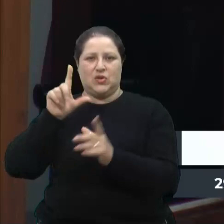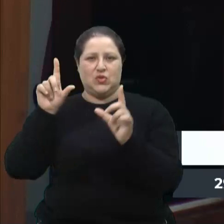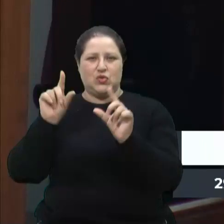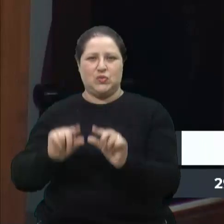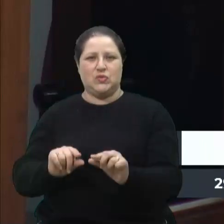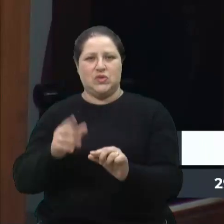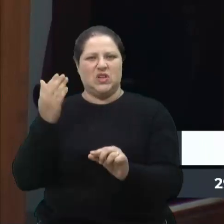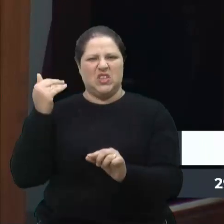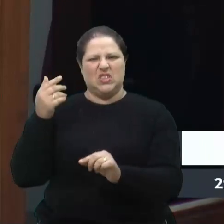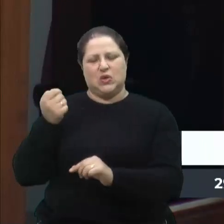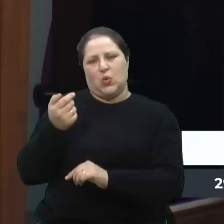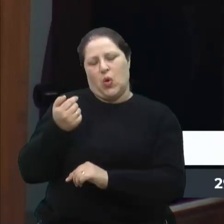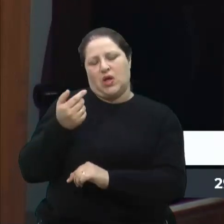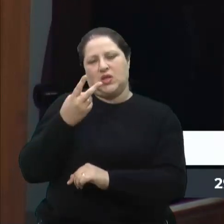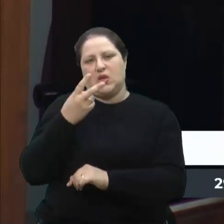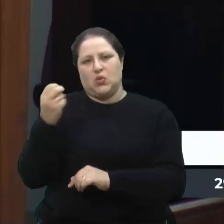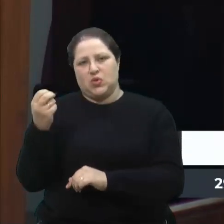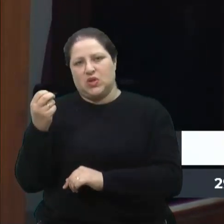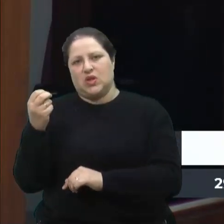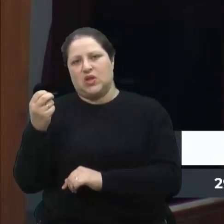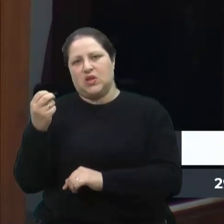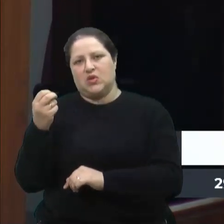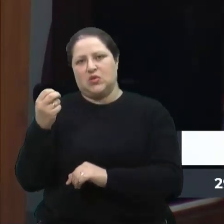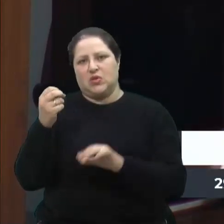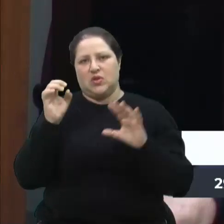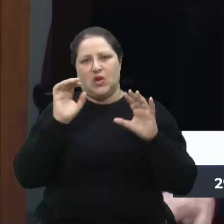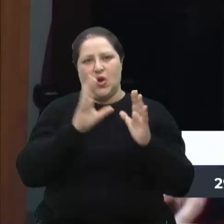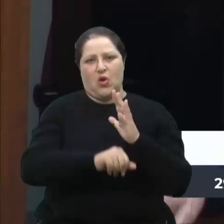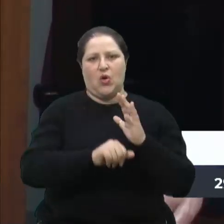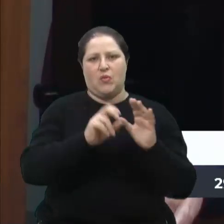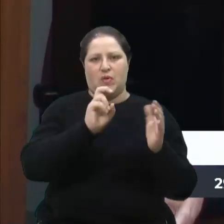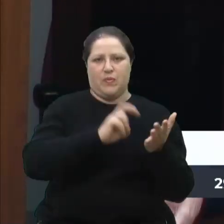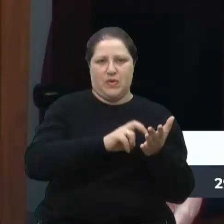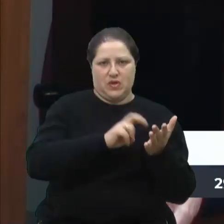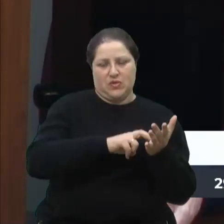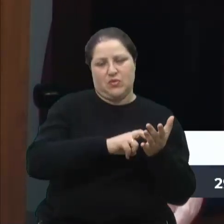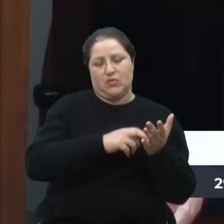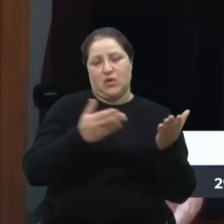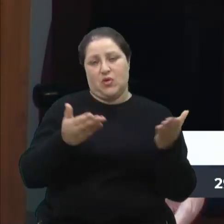não lembro, mas era quase 200 ataques a bancos para apenas 2 na gestão dele.